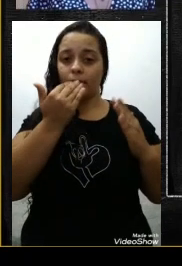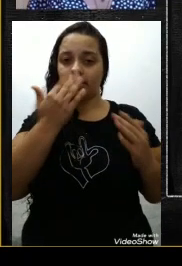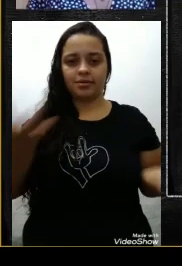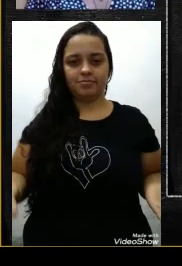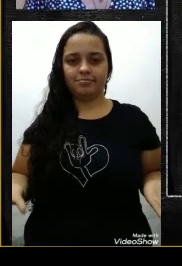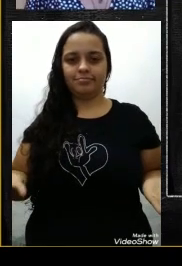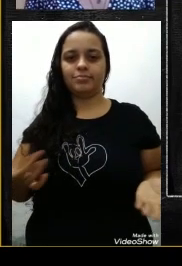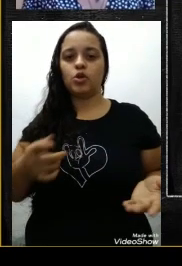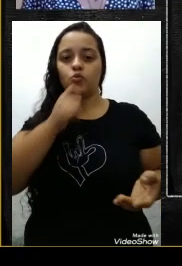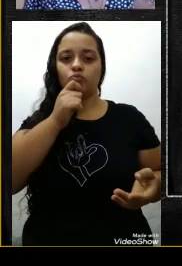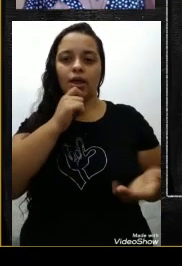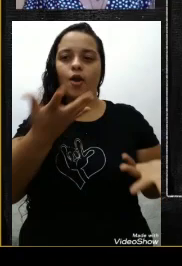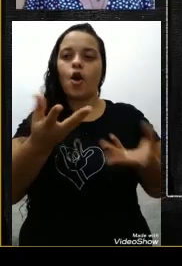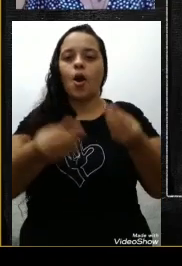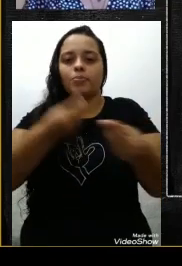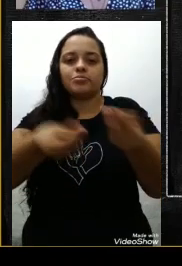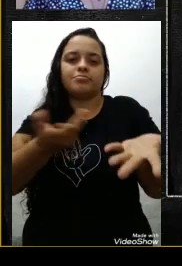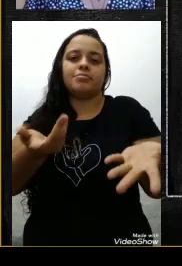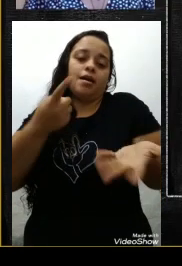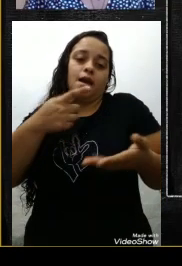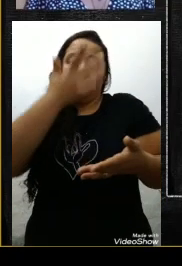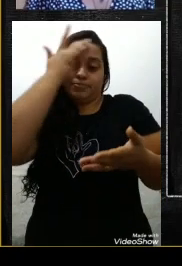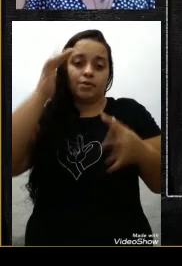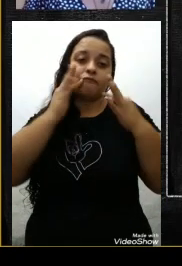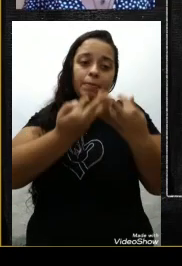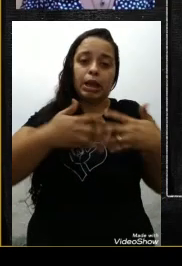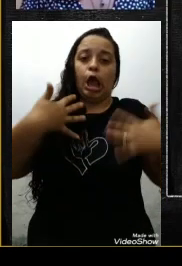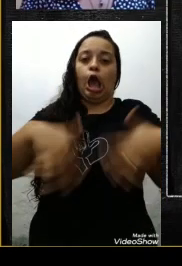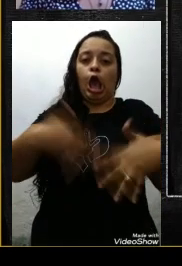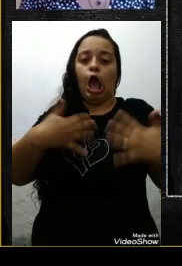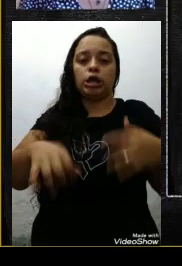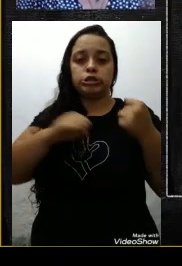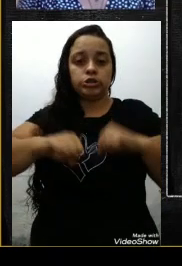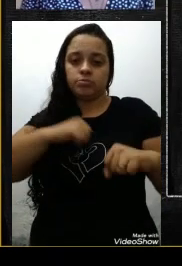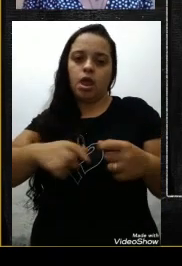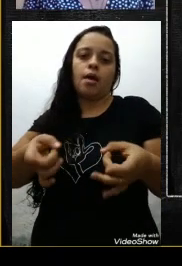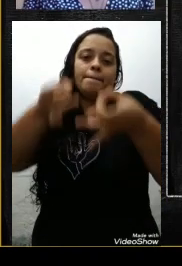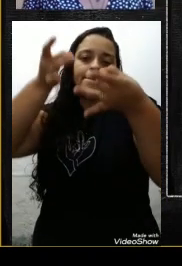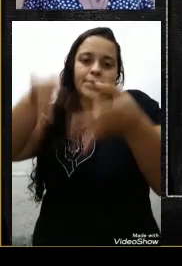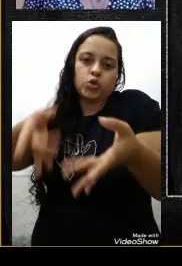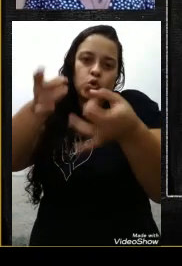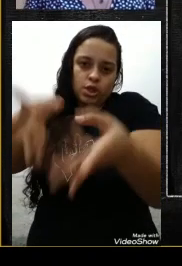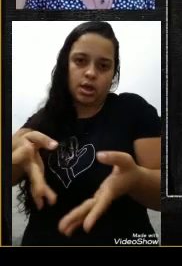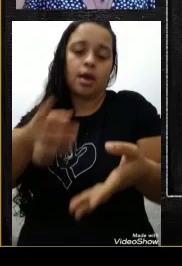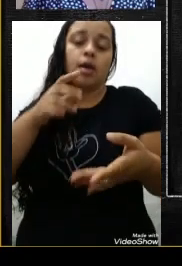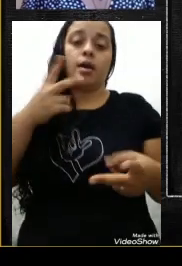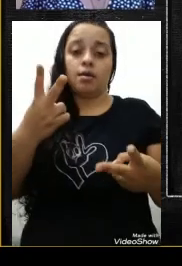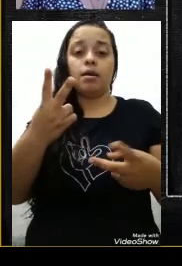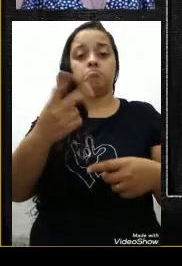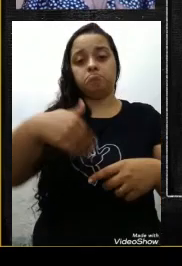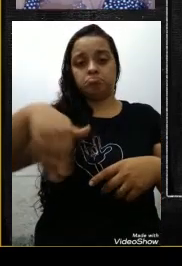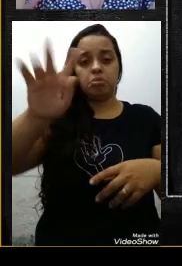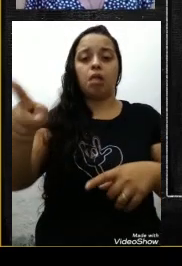não tem comida, ou seja, um período de carestia. E o desespero desses pais abandonando as crianças na floresta